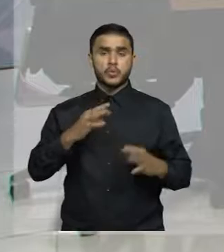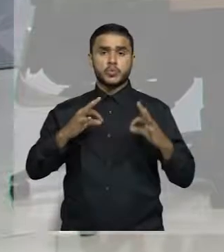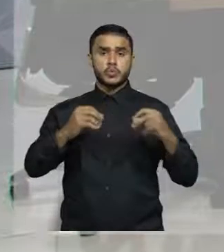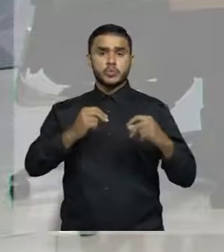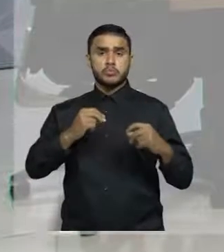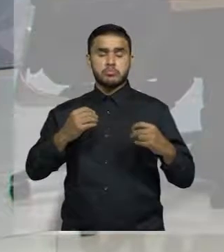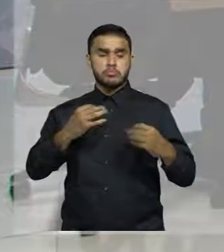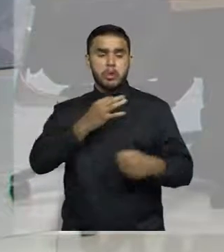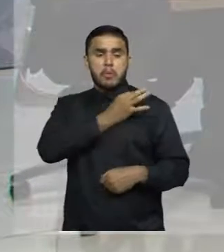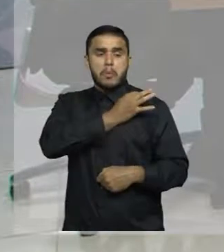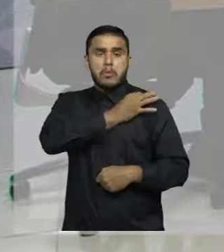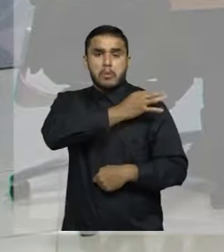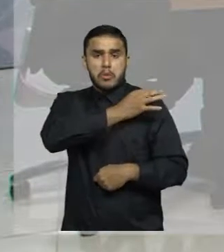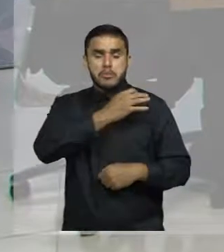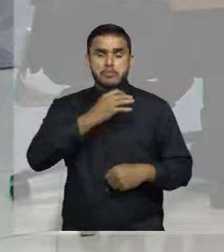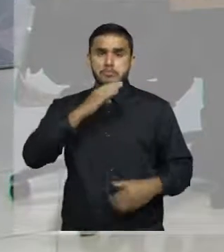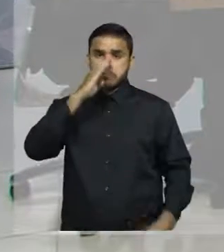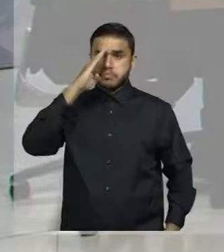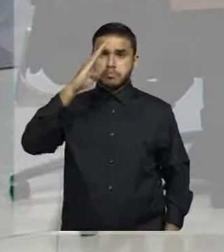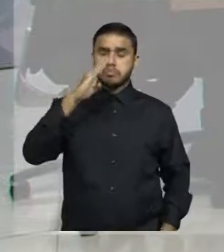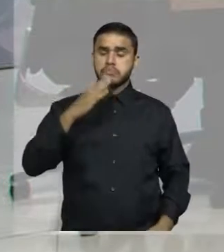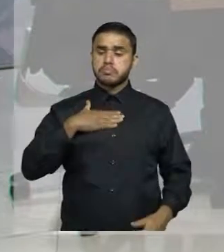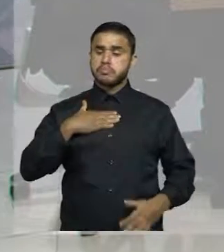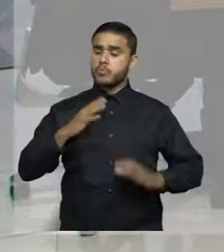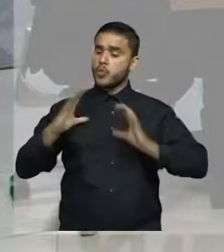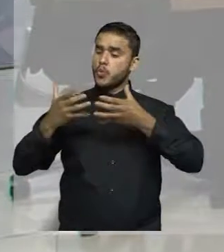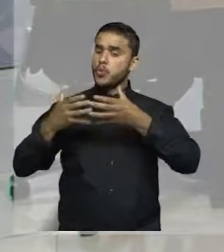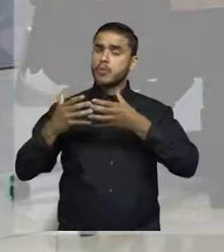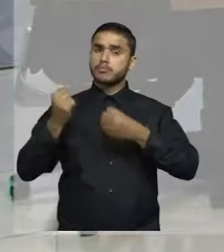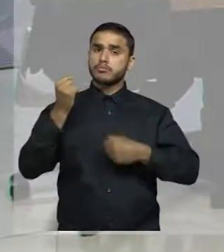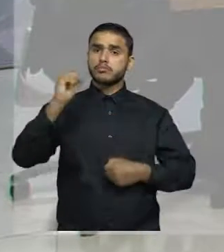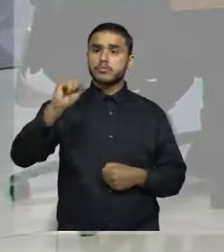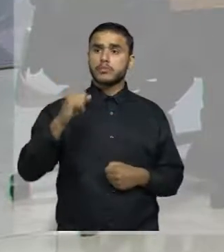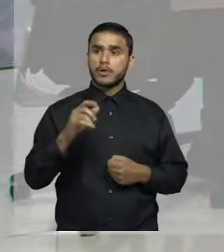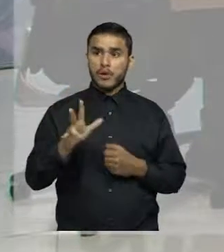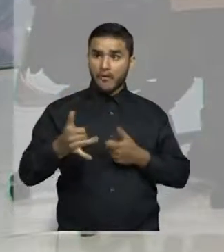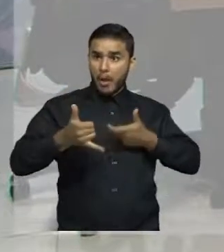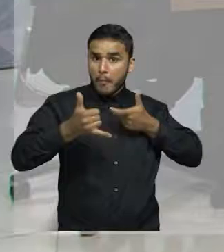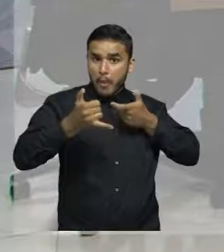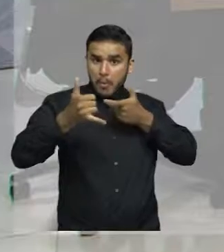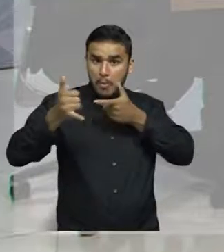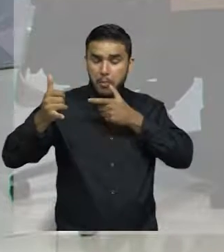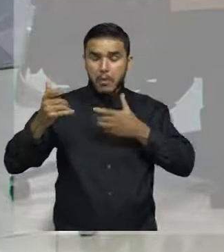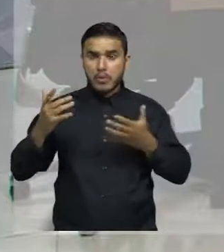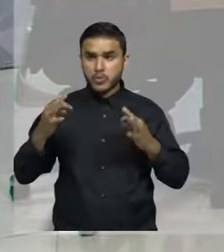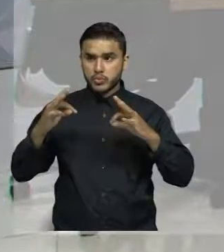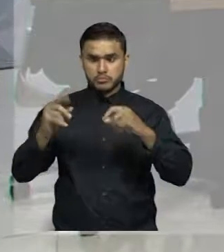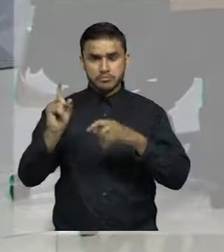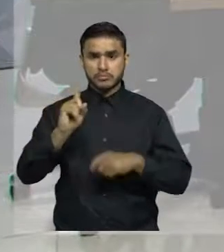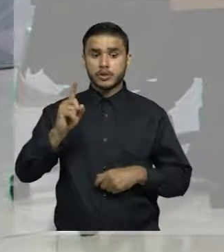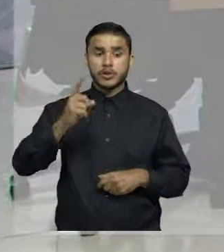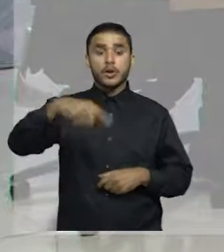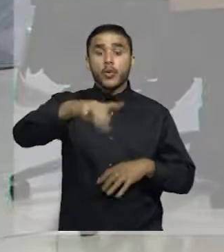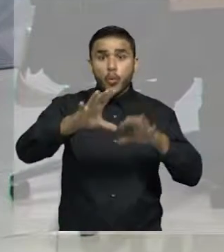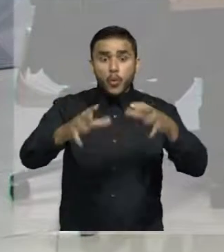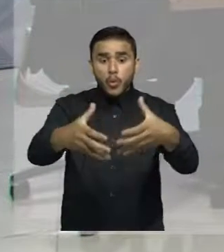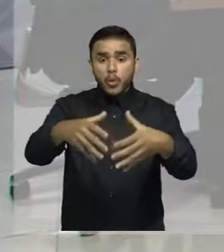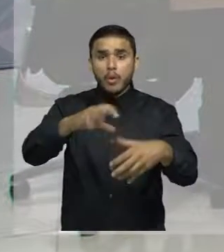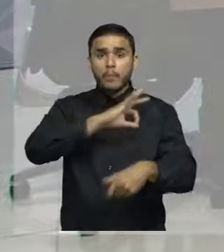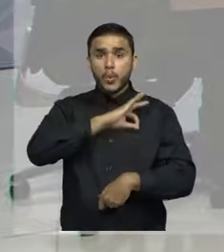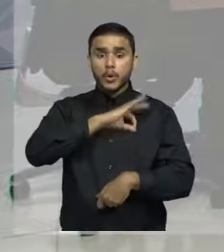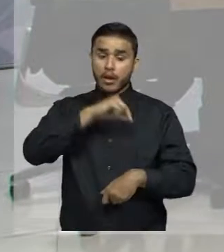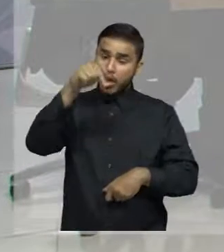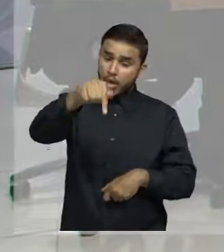secretário de Segurança, o secretário de Administração Penitenciária, tem um aparato de segurança muito grande, não vão para a linha de frente, estão tudo muito bem protegido. Agora,